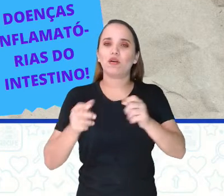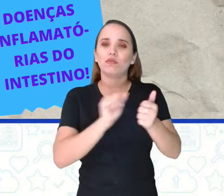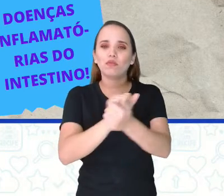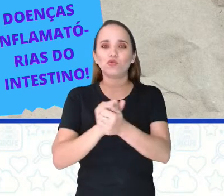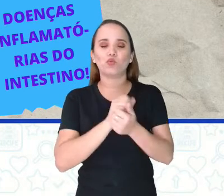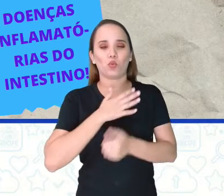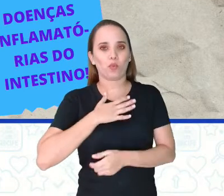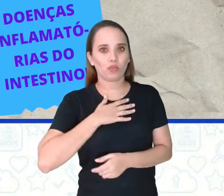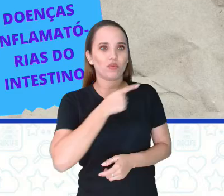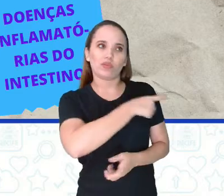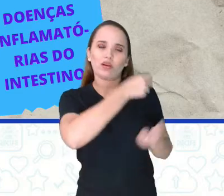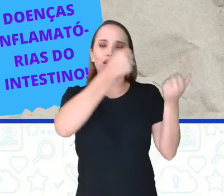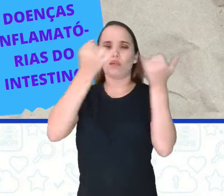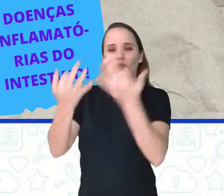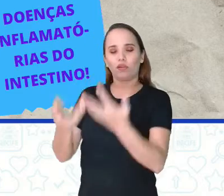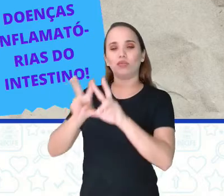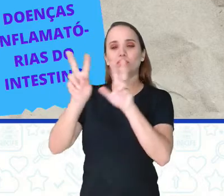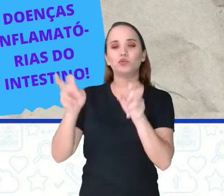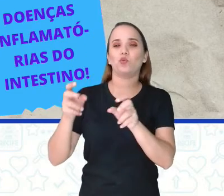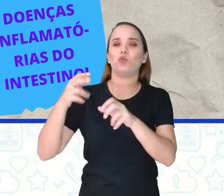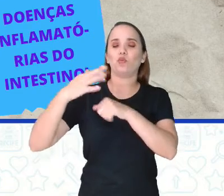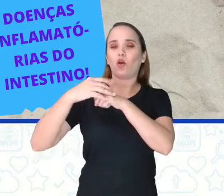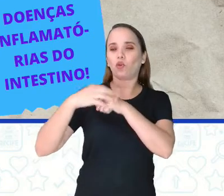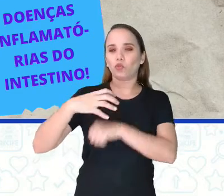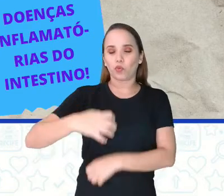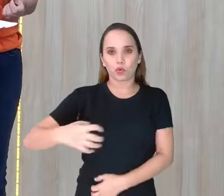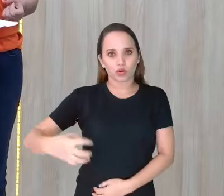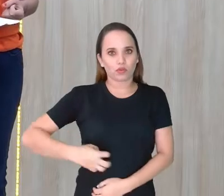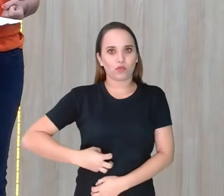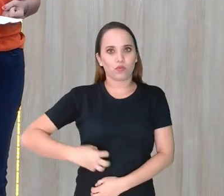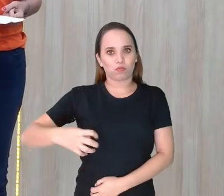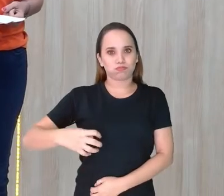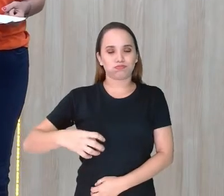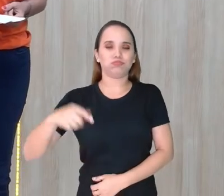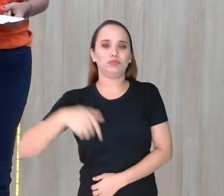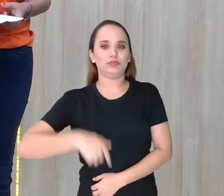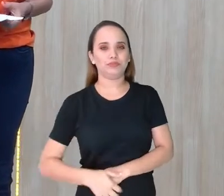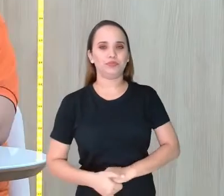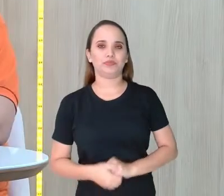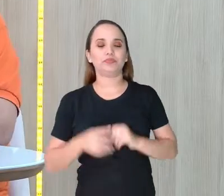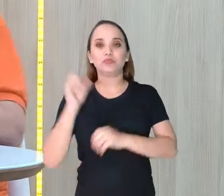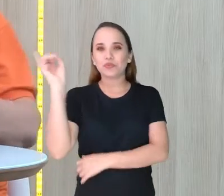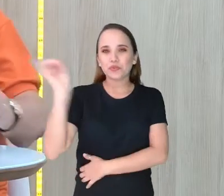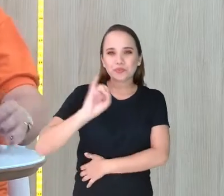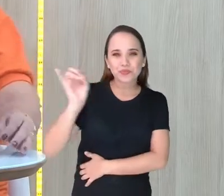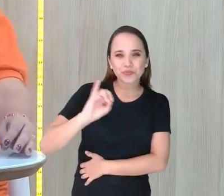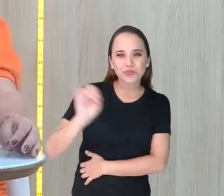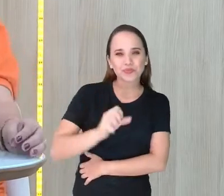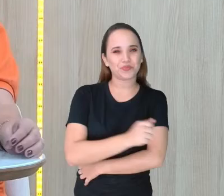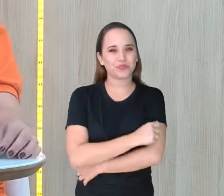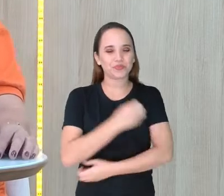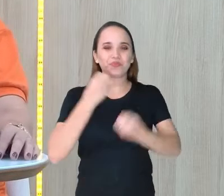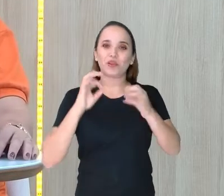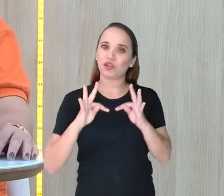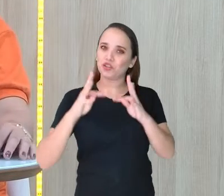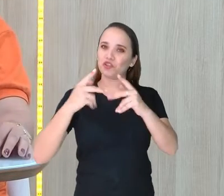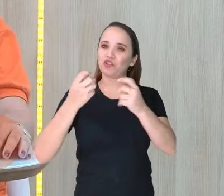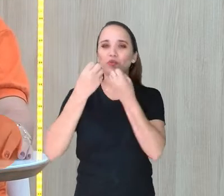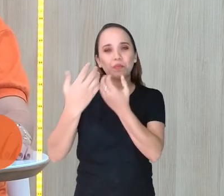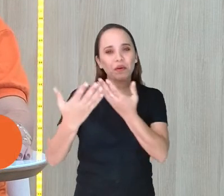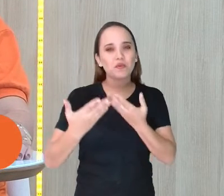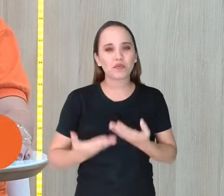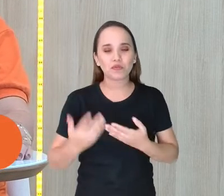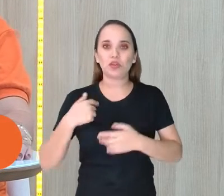as doenças inflamatórias do intestino. E aí, professora Isabel? Olá, alunos, né? Todos bem-vindos. Estou aqui